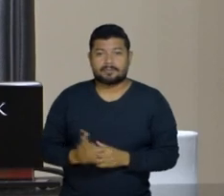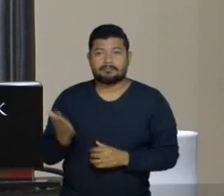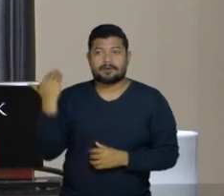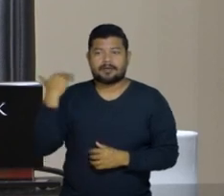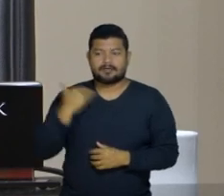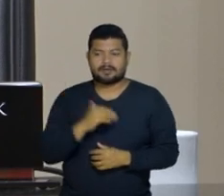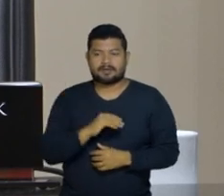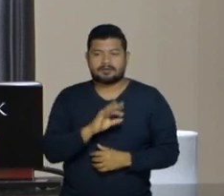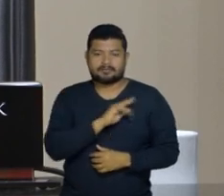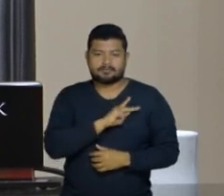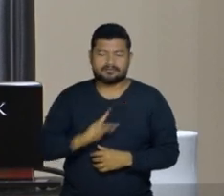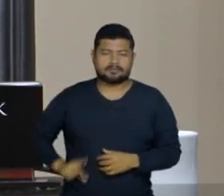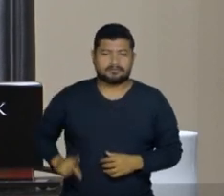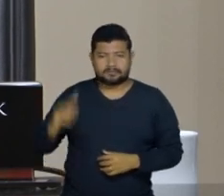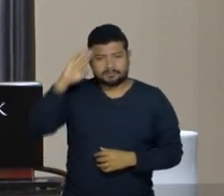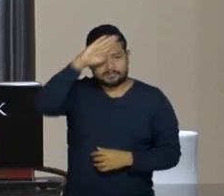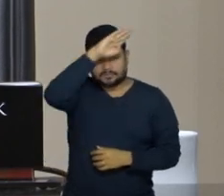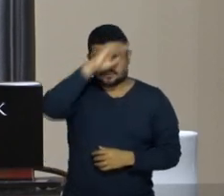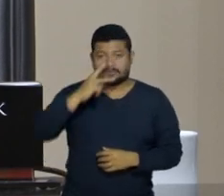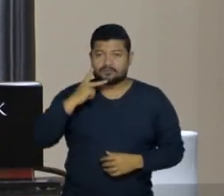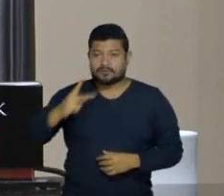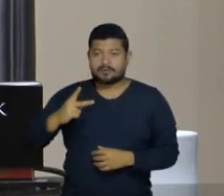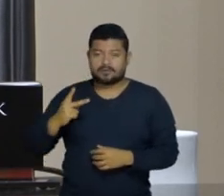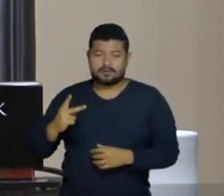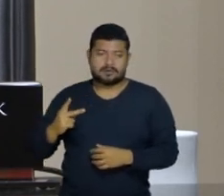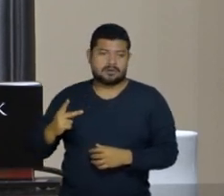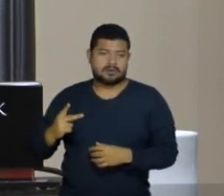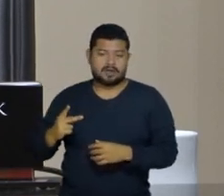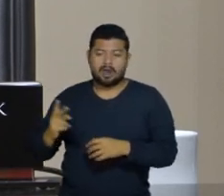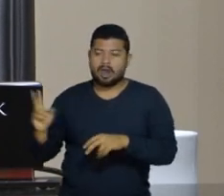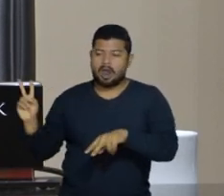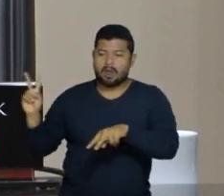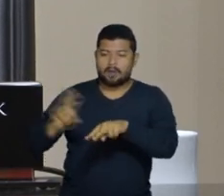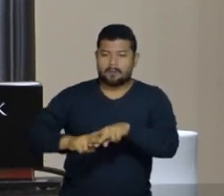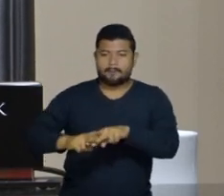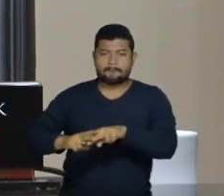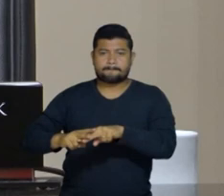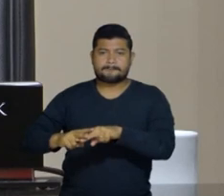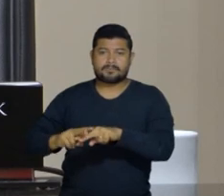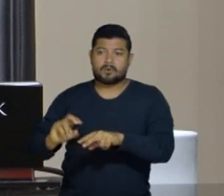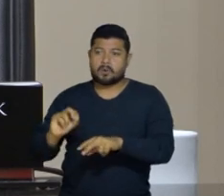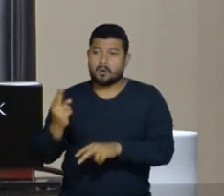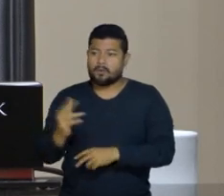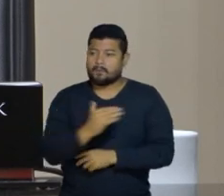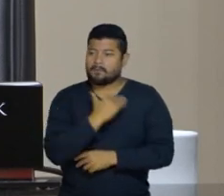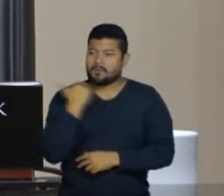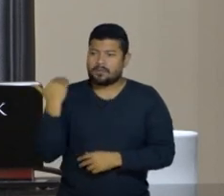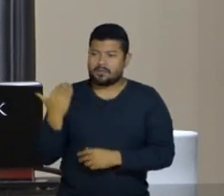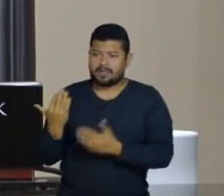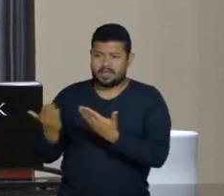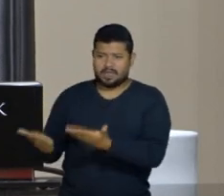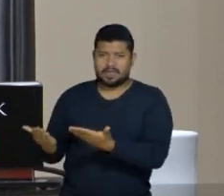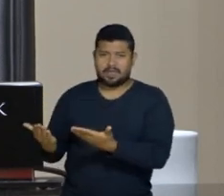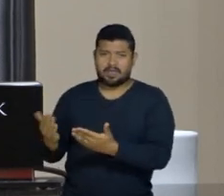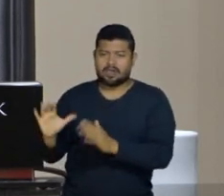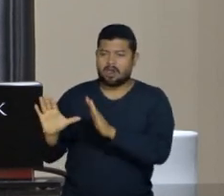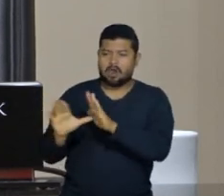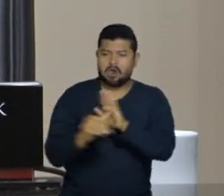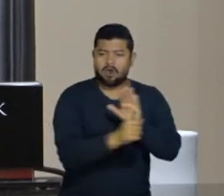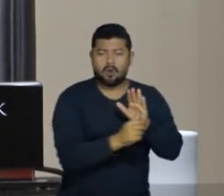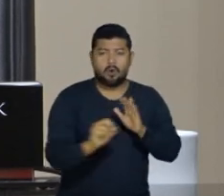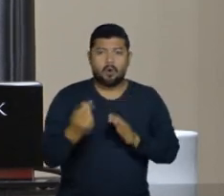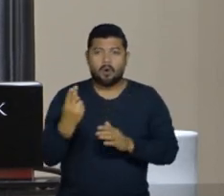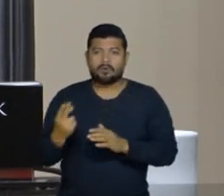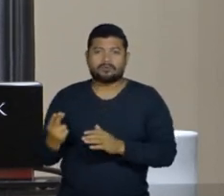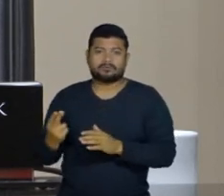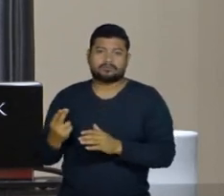antigo: bandido preso, bandido morto, não rouba e não assalta.